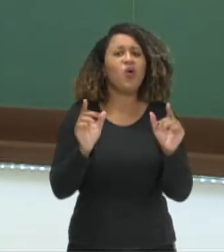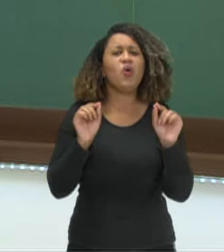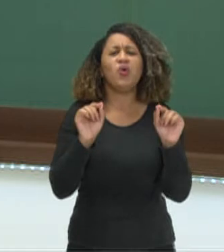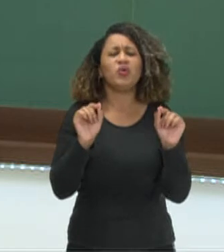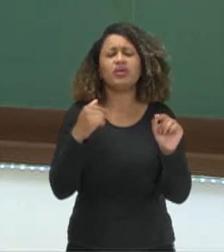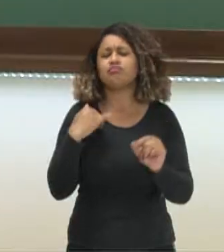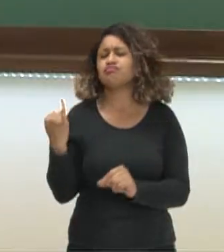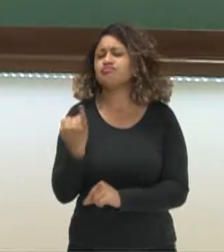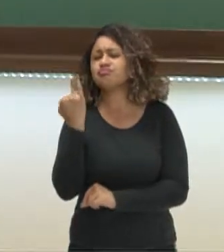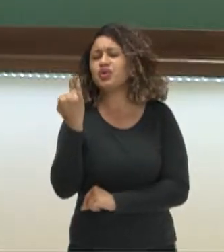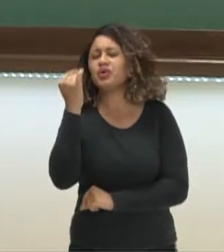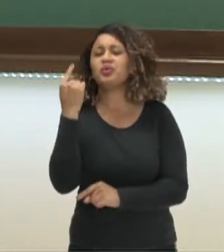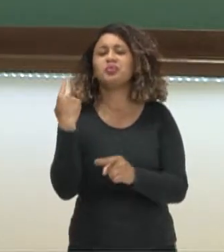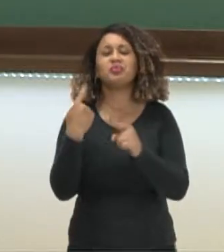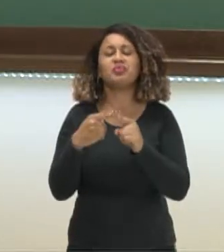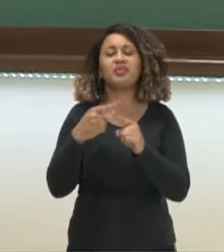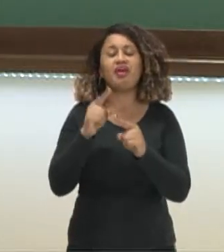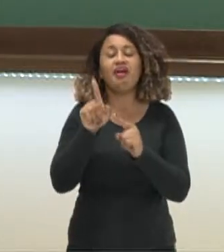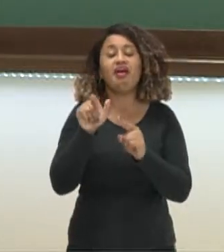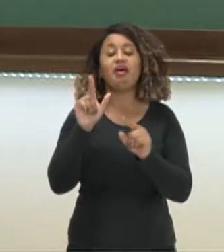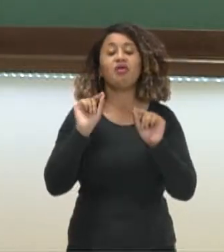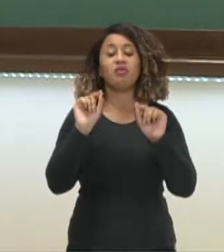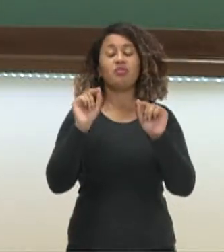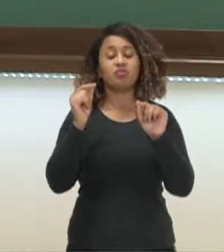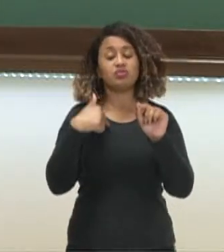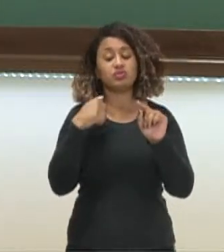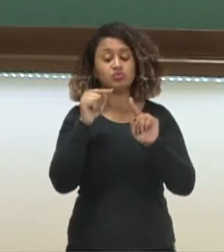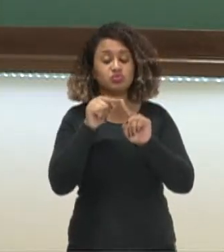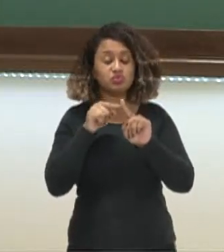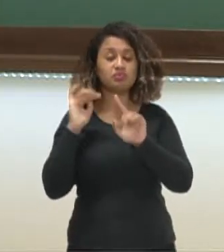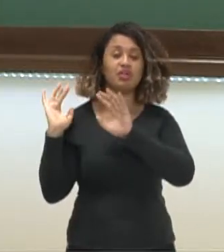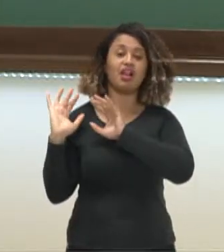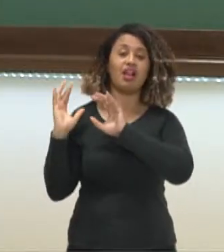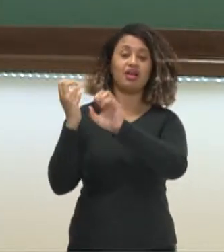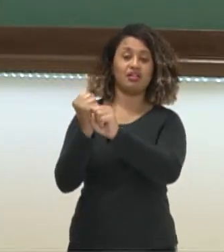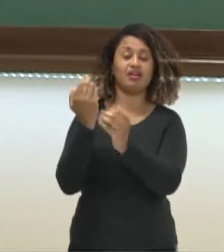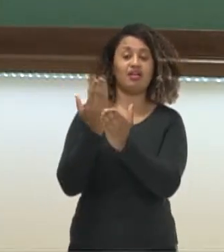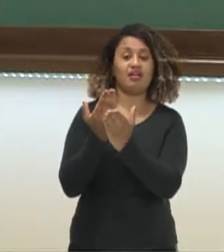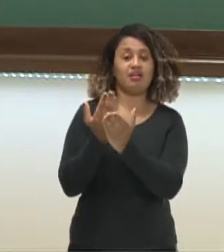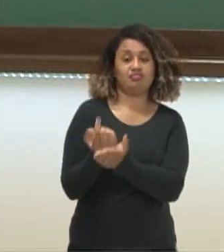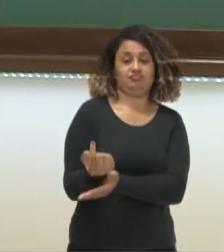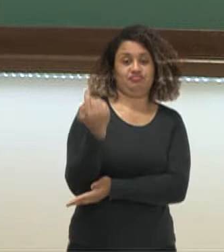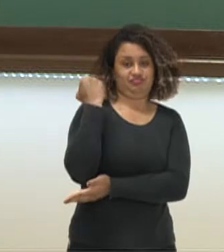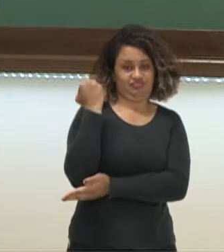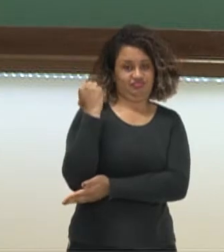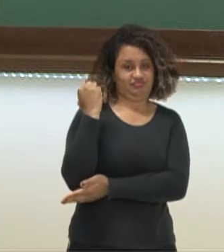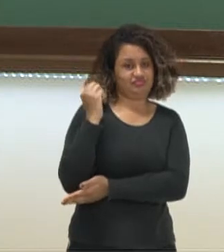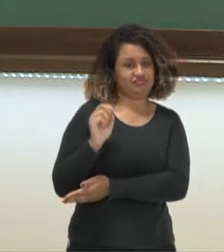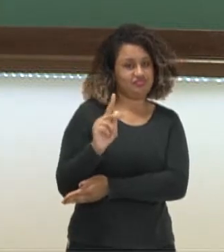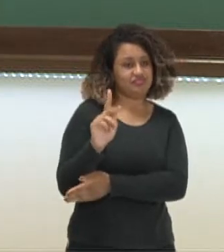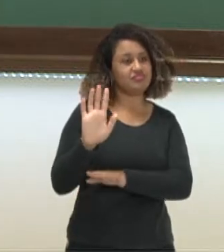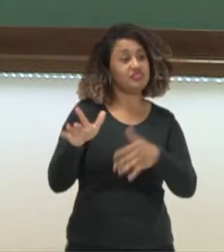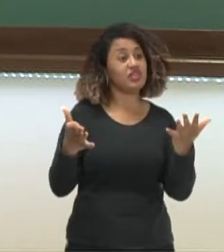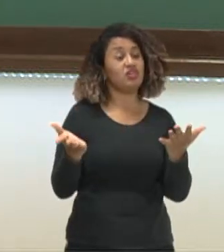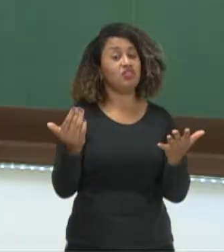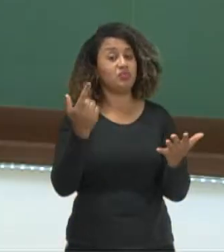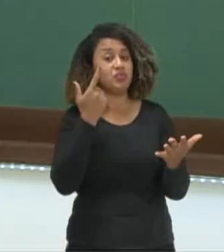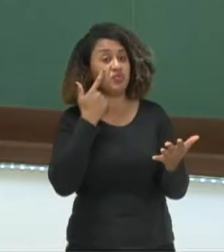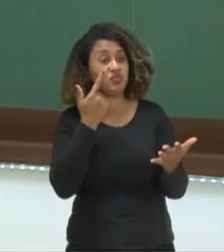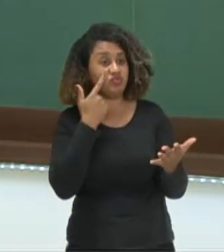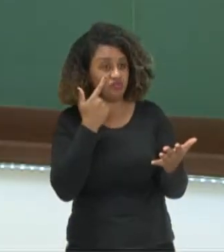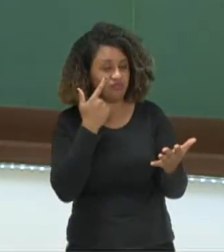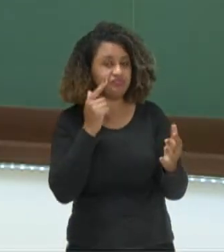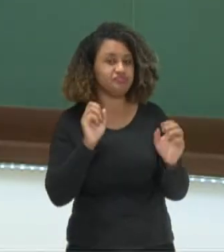bem importante porque ela é uma espécie de uma retomada das aulas anteriores. Então vamos lá,